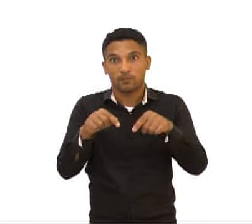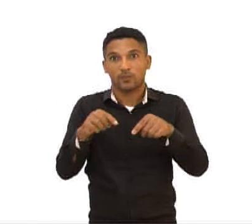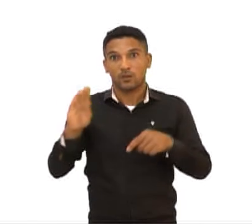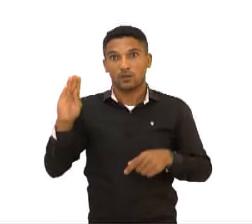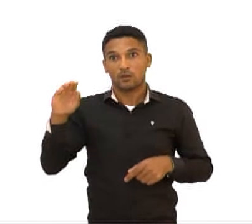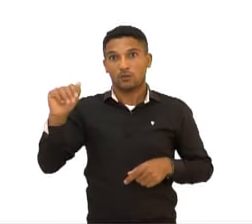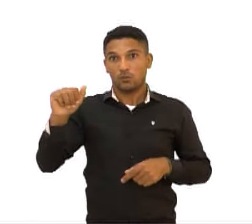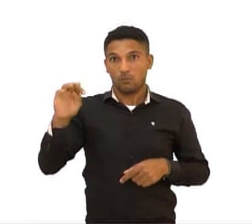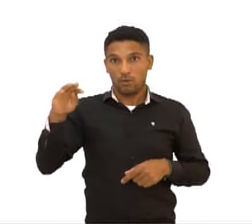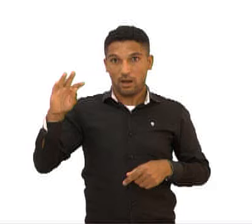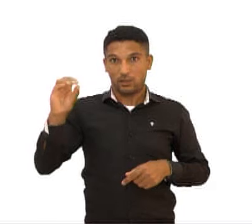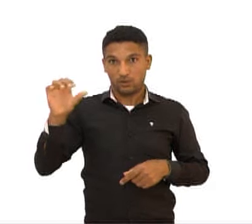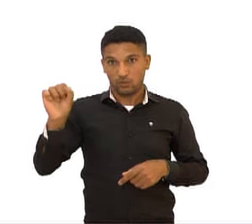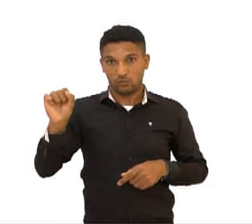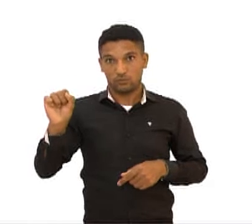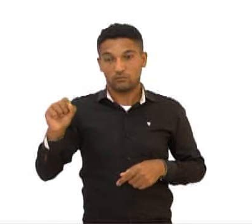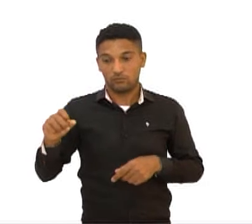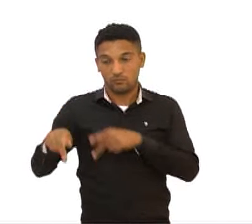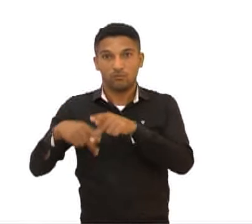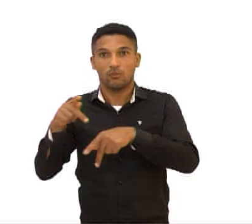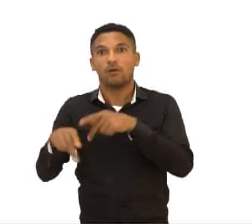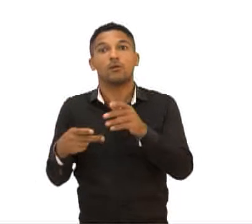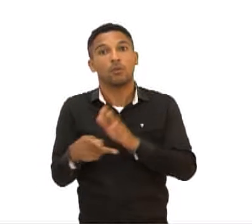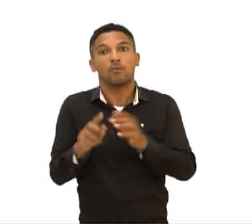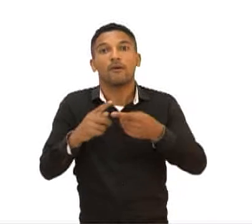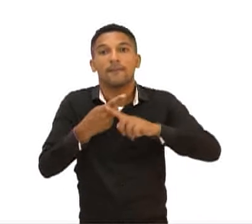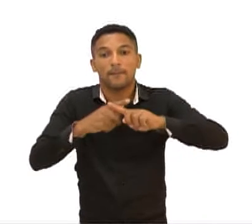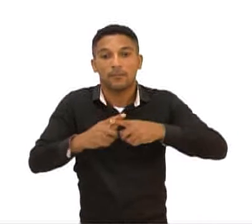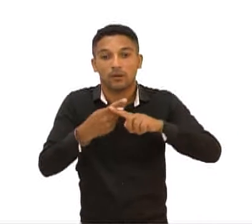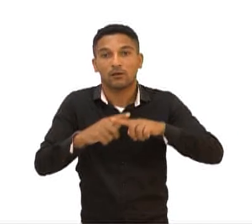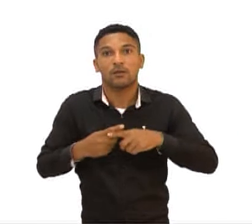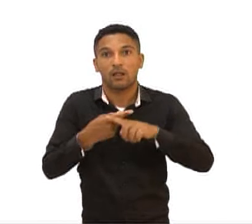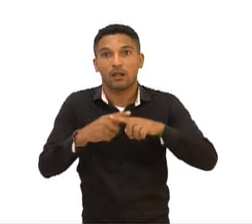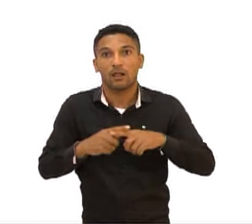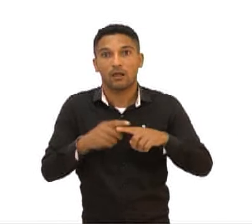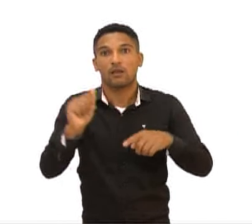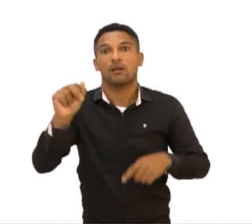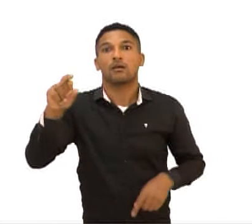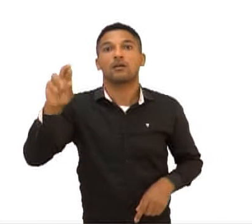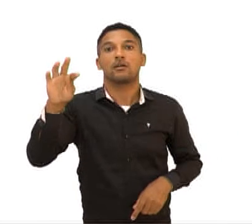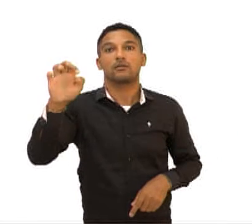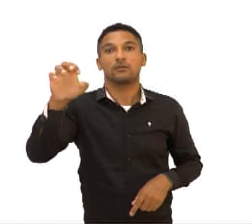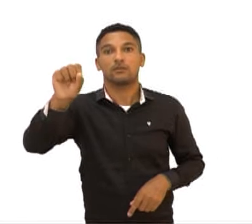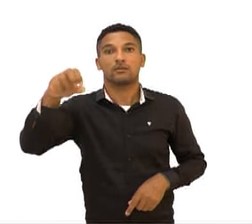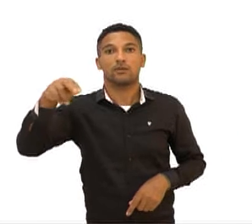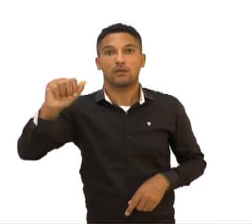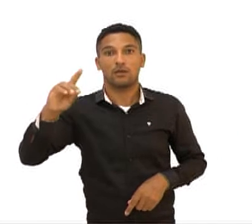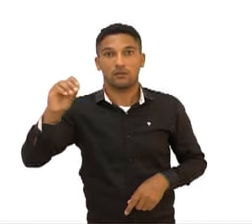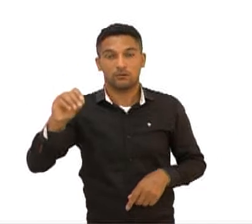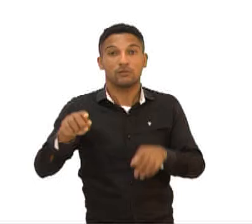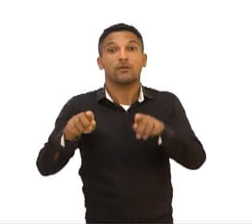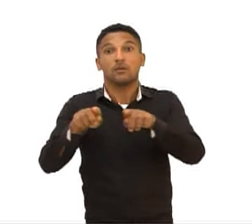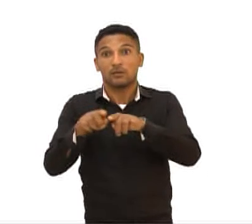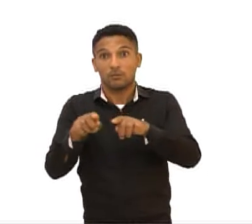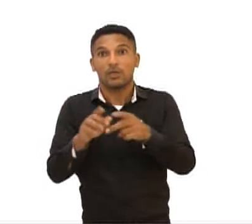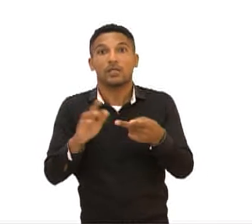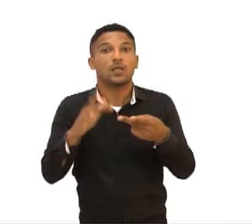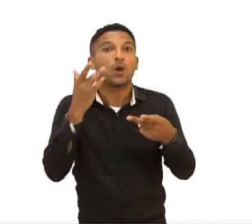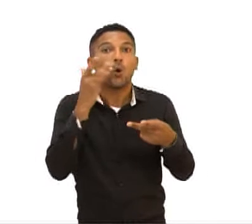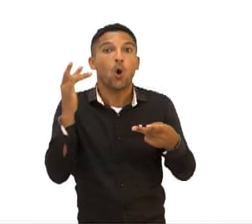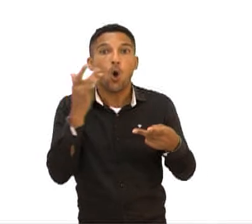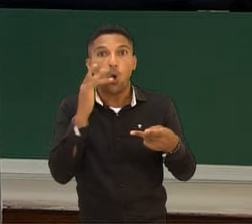bantus já se destacavam no artesanato, na agricultura. Eles vão ter o comércio do ouro e do marfim